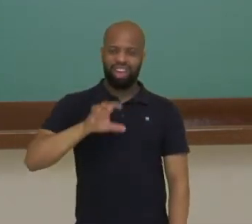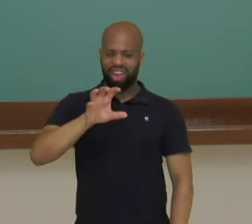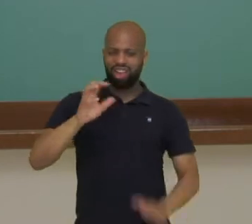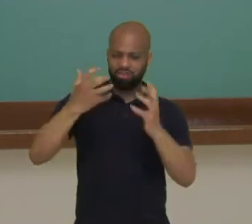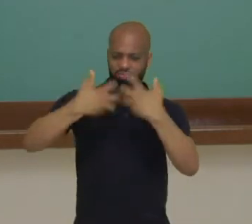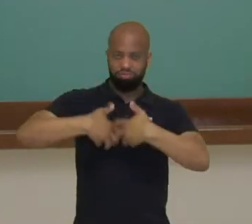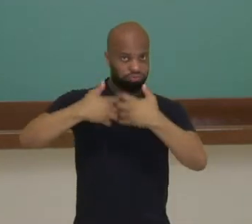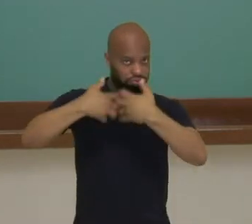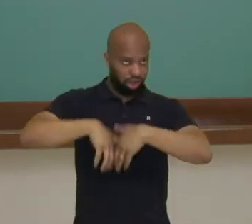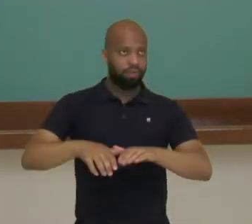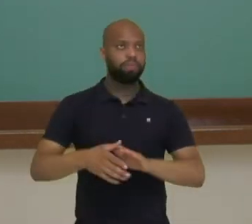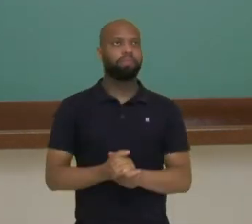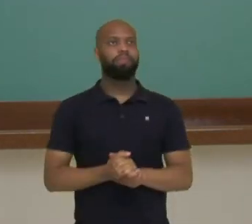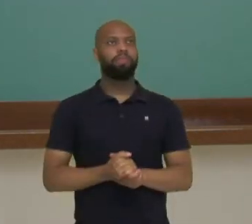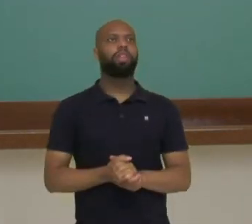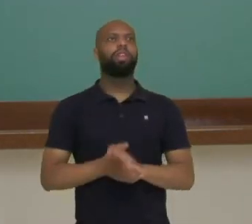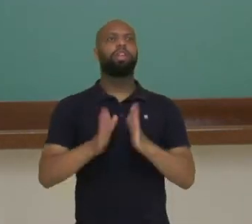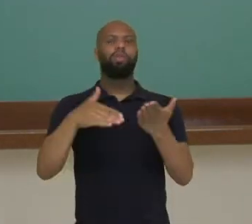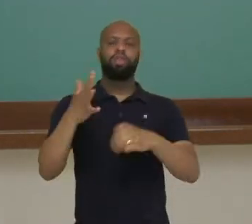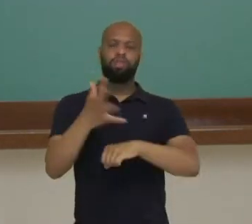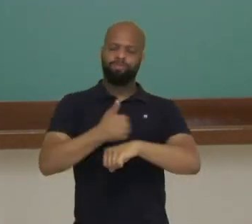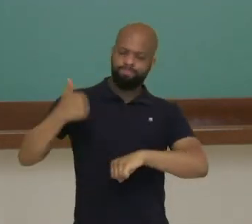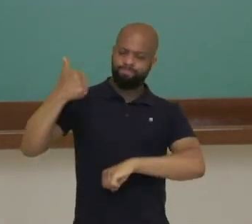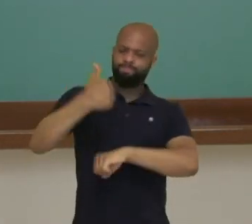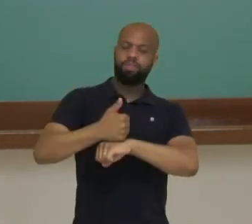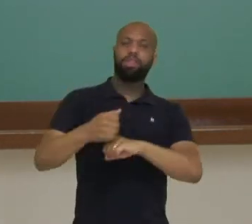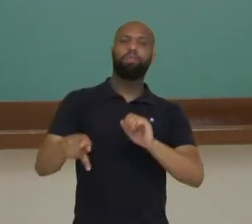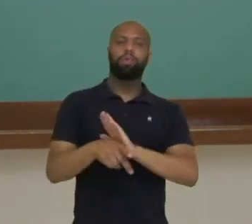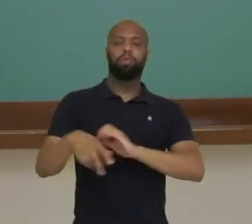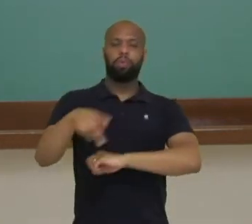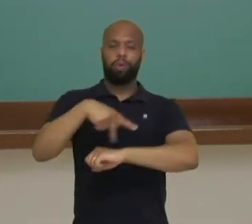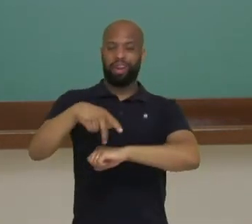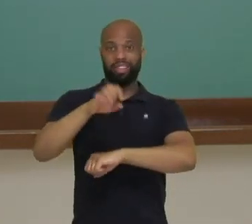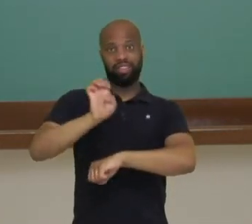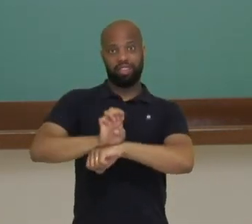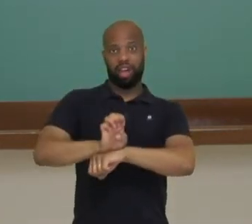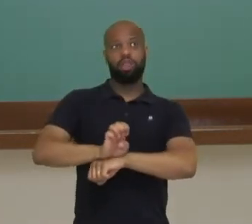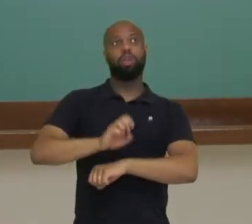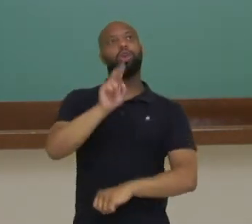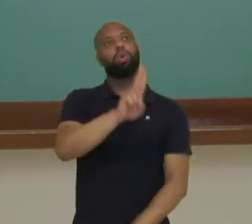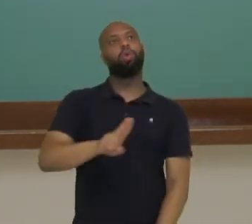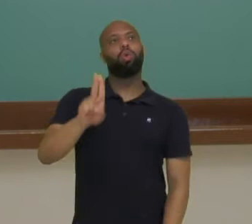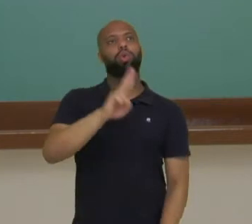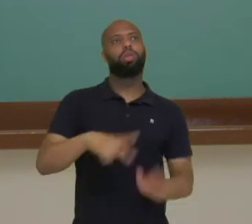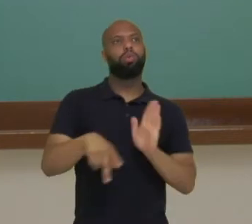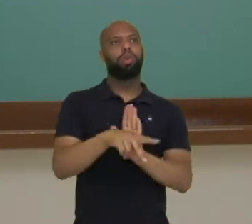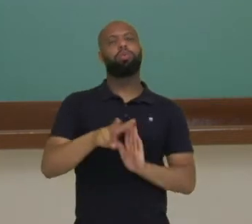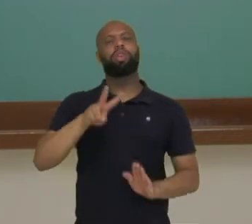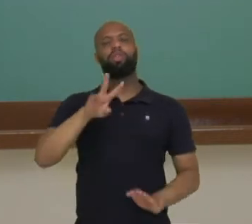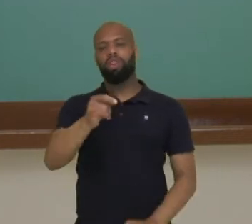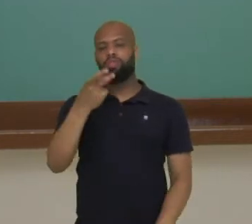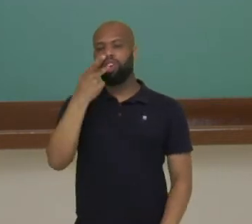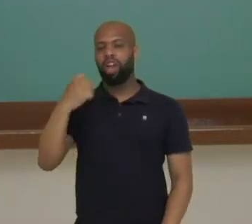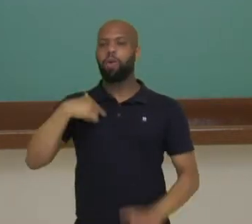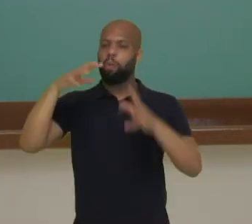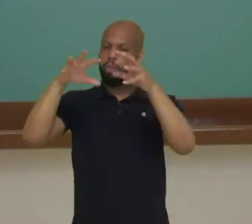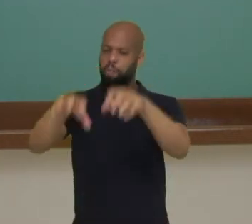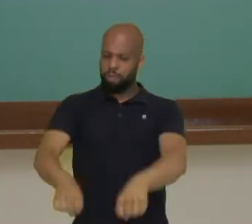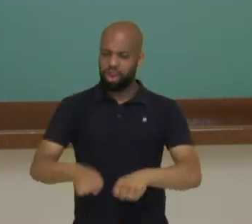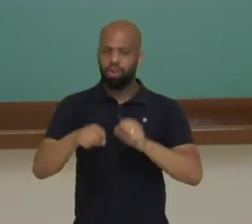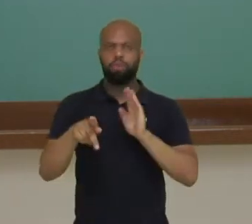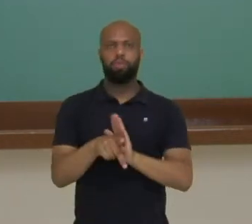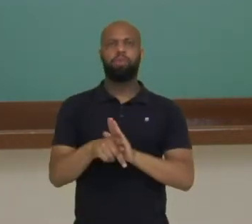funciona? Bom, um golpe de Estado ele é um termo bastante comum para designar a tomada de poder ou